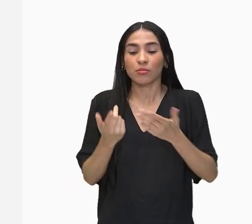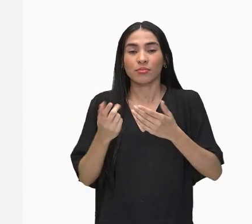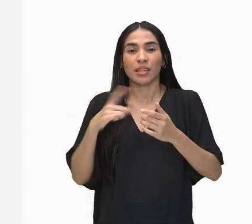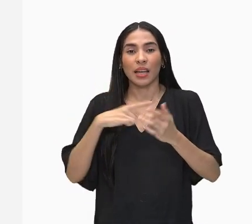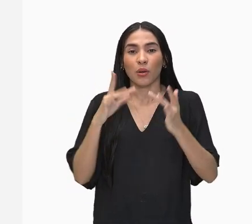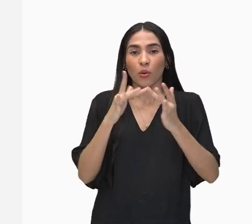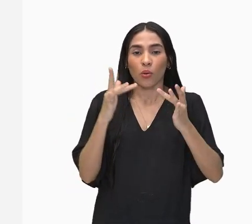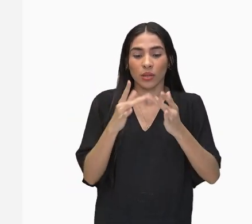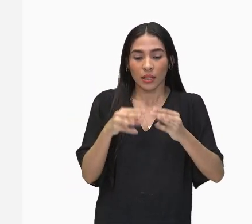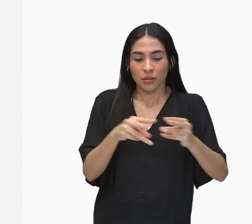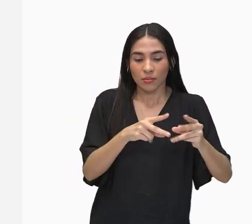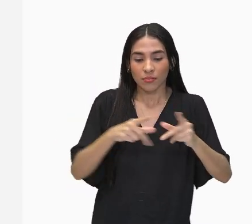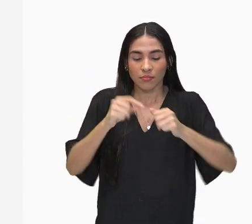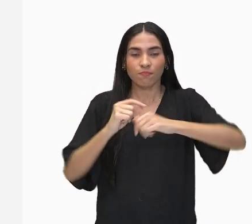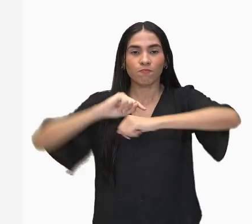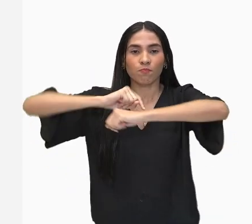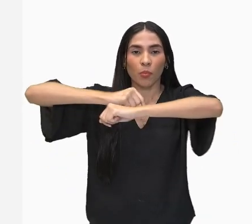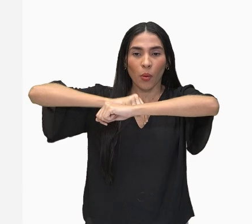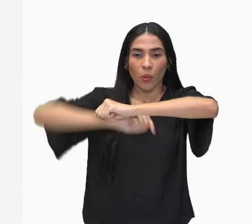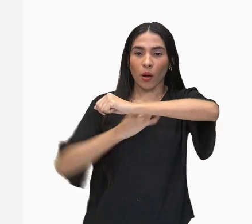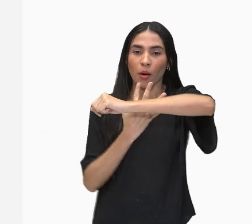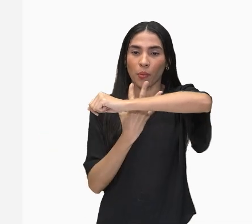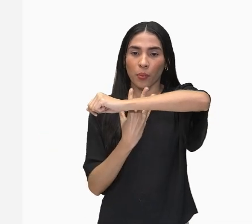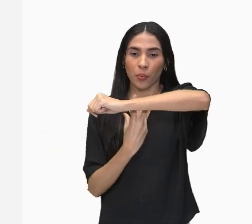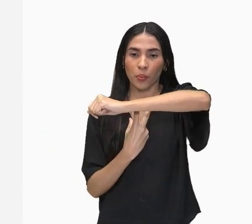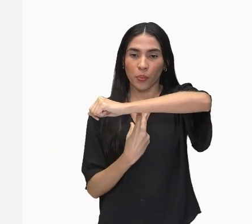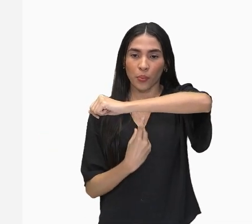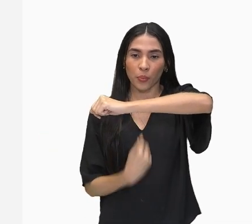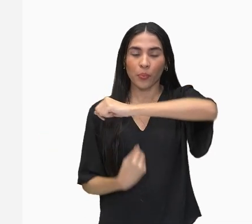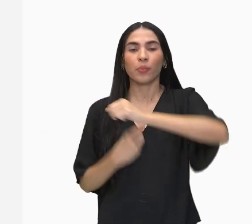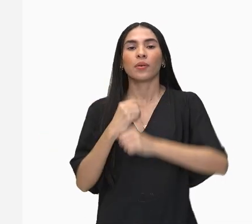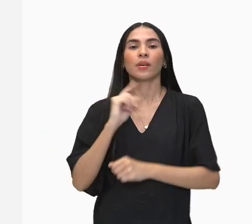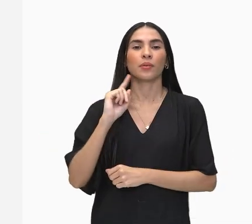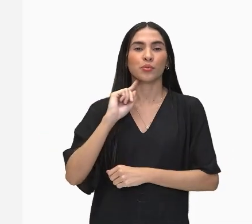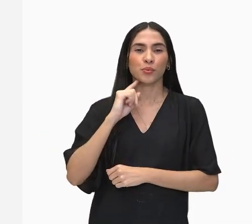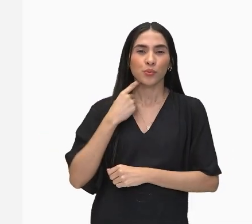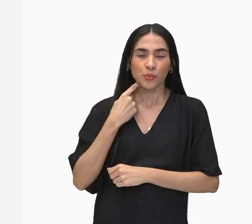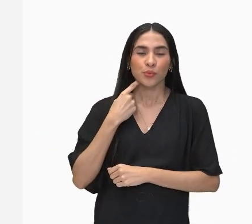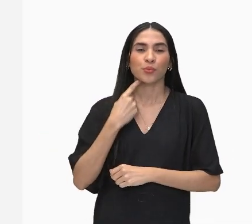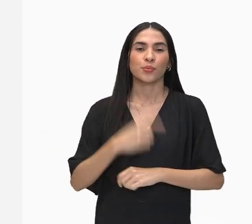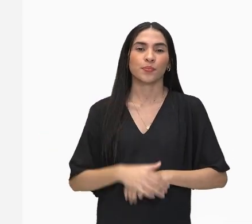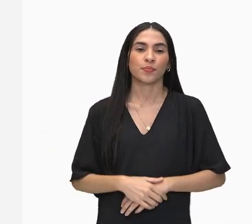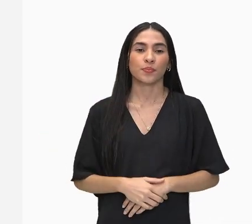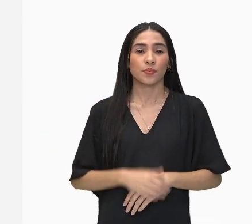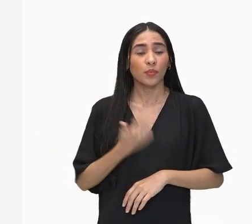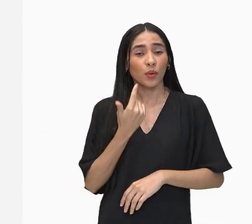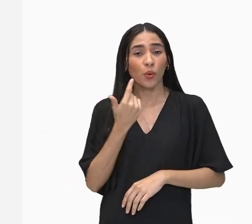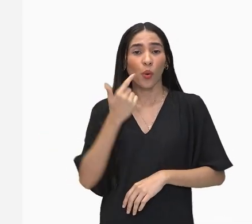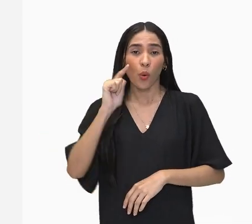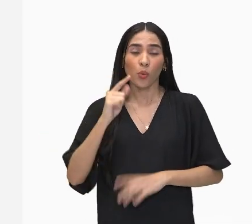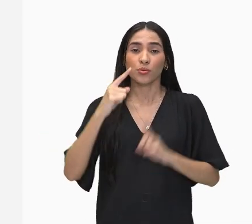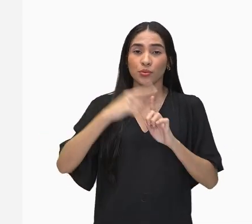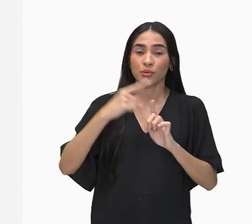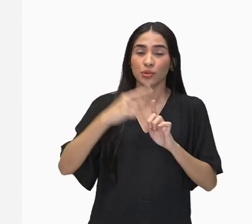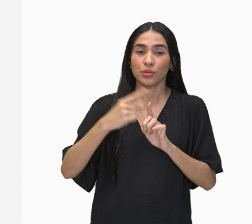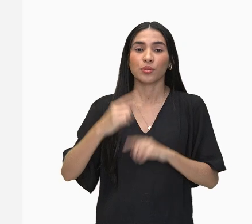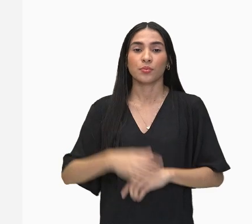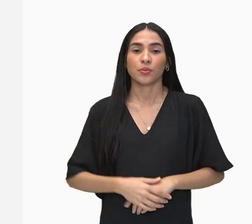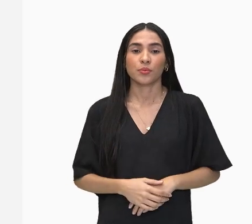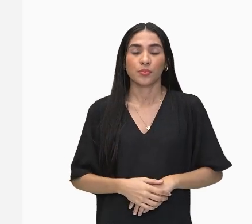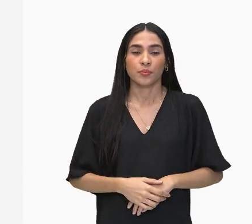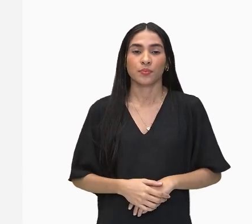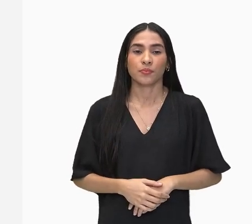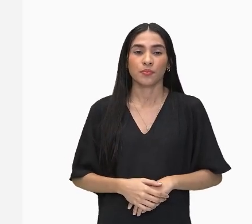solo, atingem os lençóis freáticos, causando poluição nessas águas subterrâneas. Uma outra forma de poluição dos